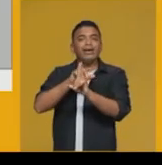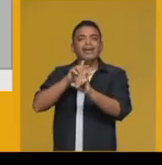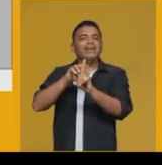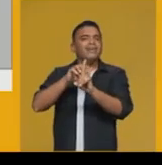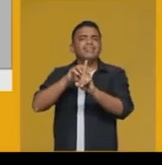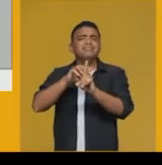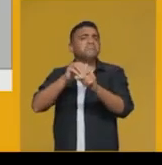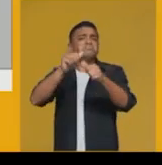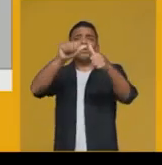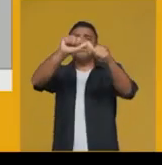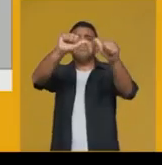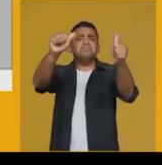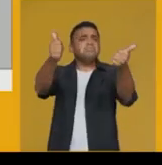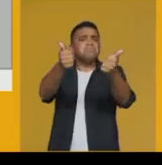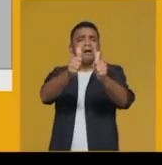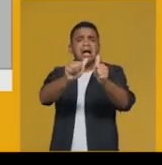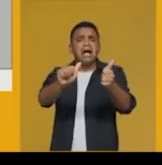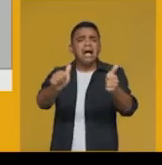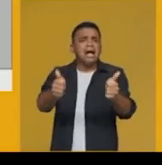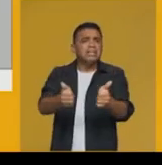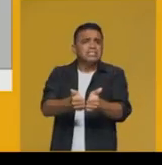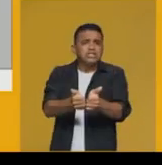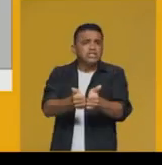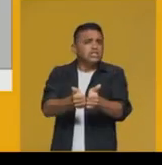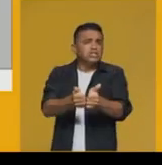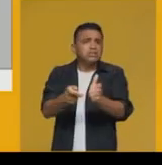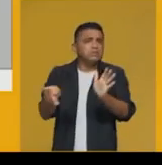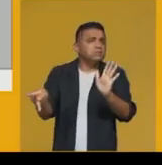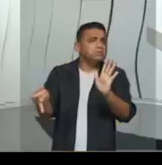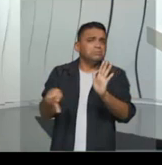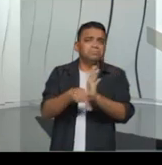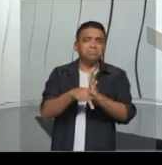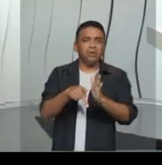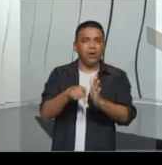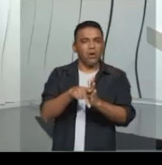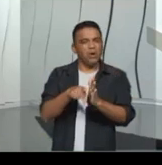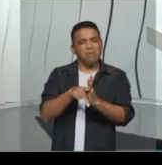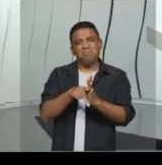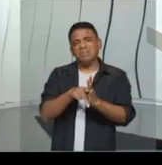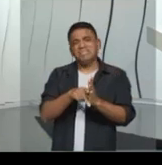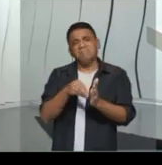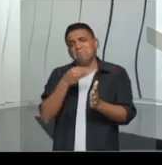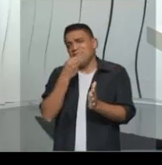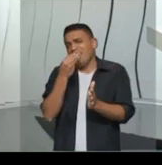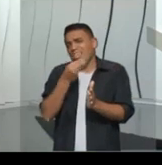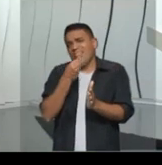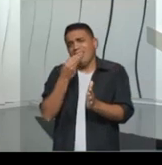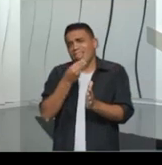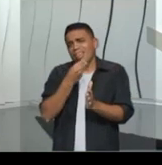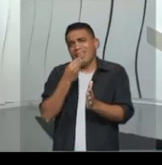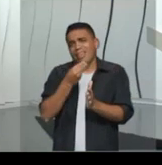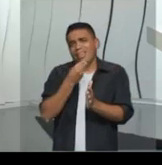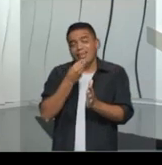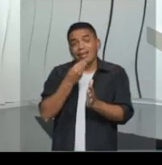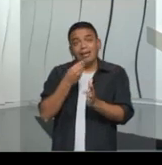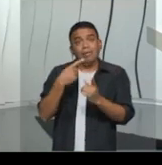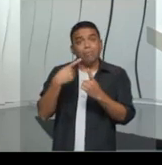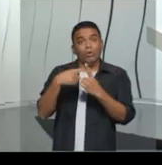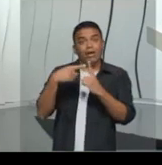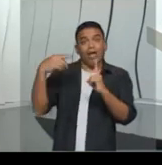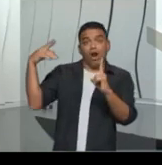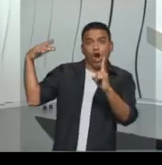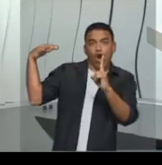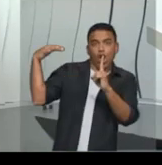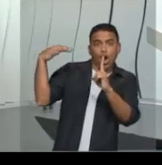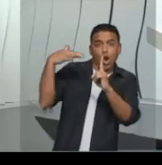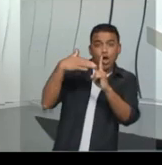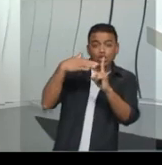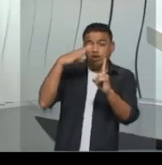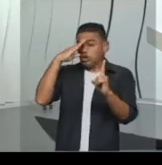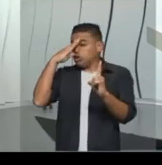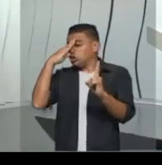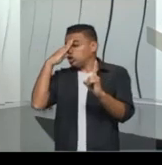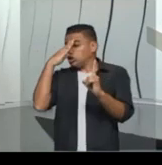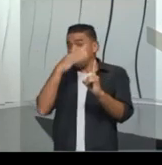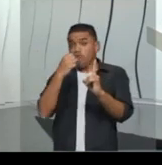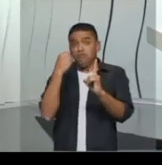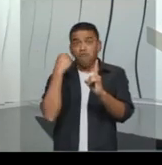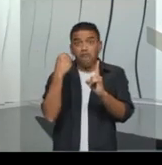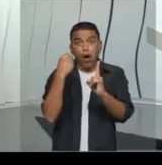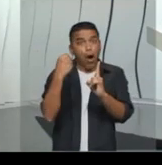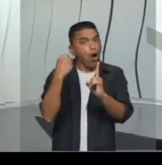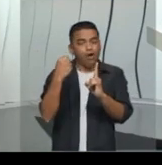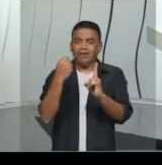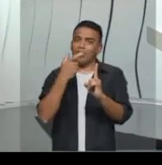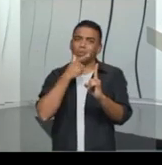silhueta, um determinado contorno muito pobre, porque a luz não passou bem passada, a luz não conseguiu